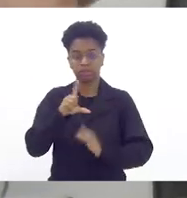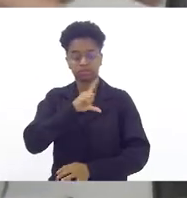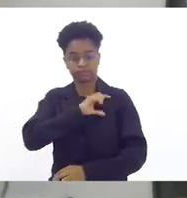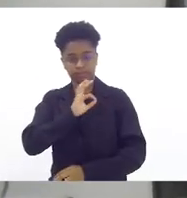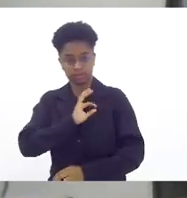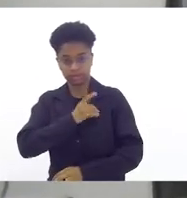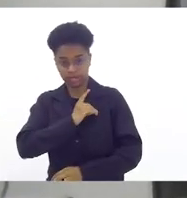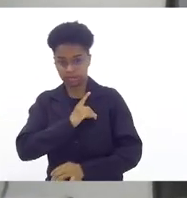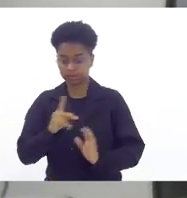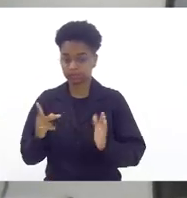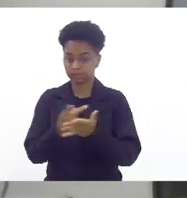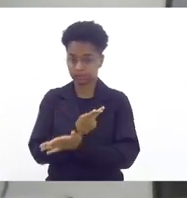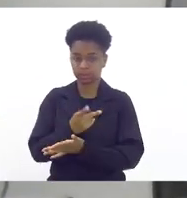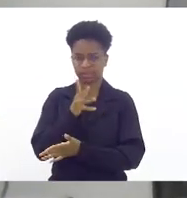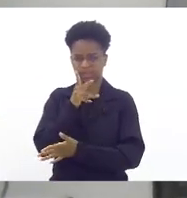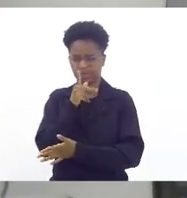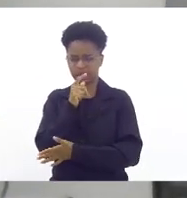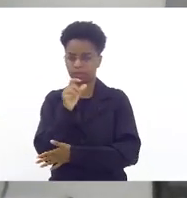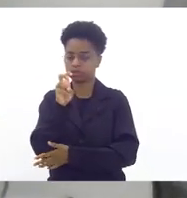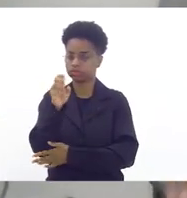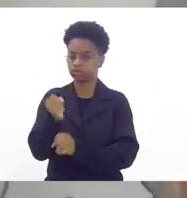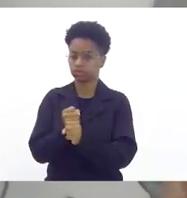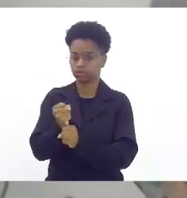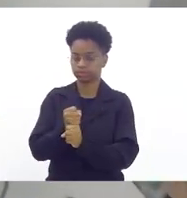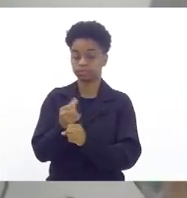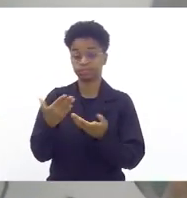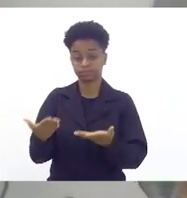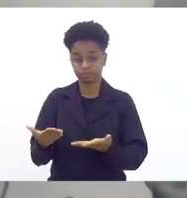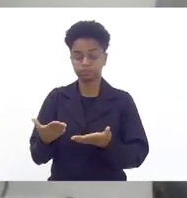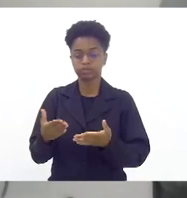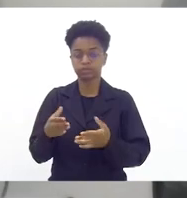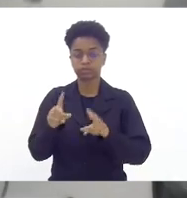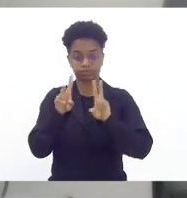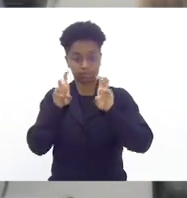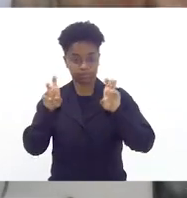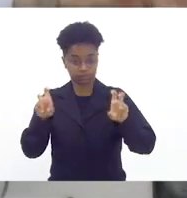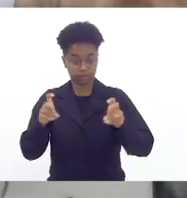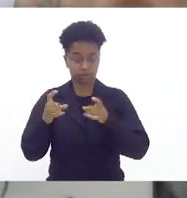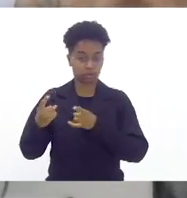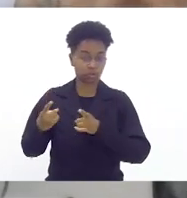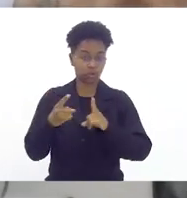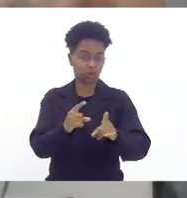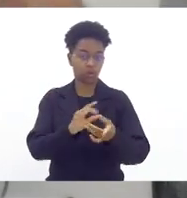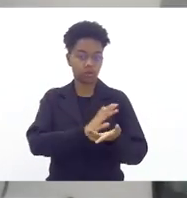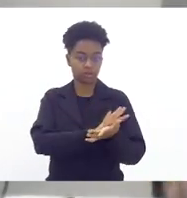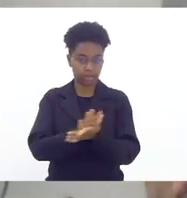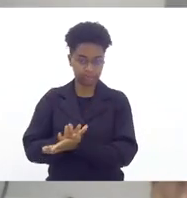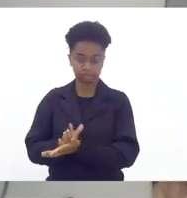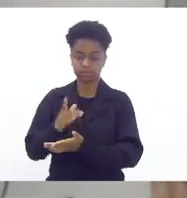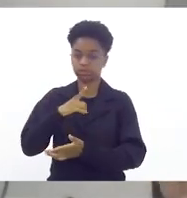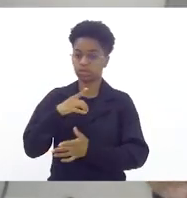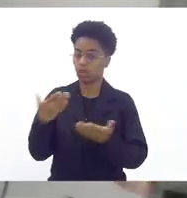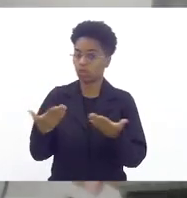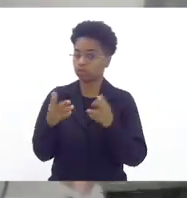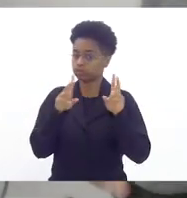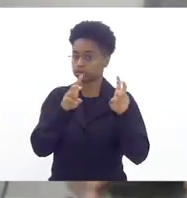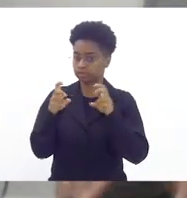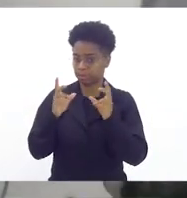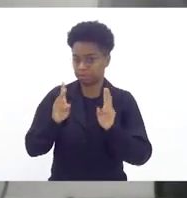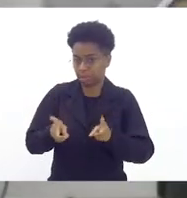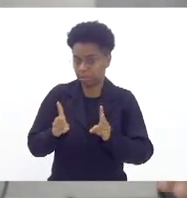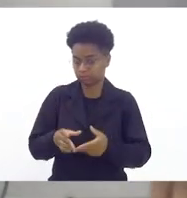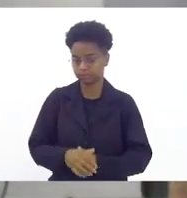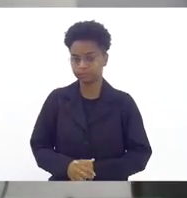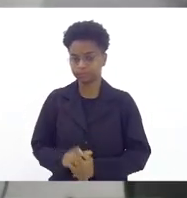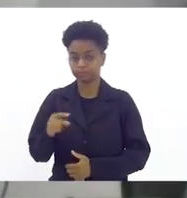dentro, e já estou encerrando, e dentro do combate ao racismo, e aí a gente chega na audiência de hoje, a gente viu